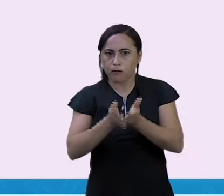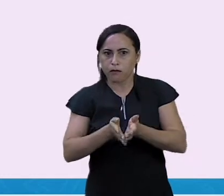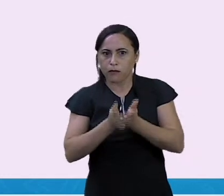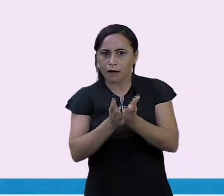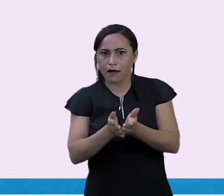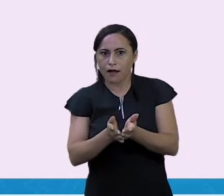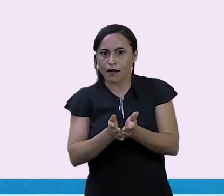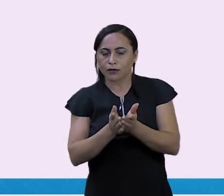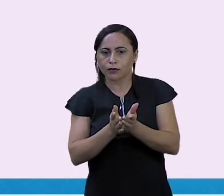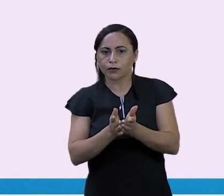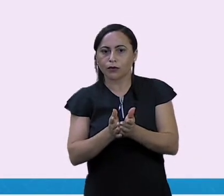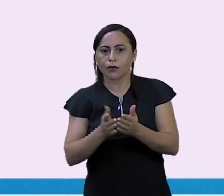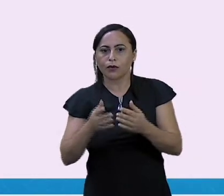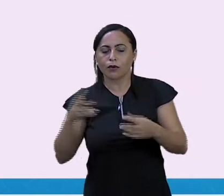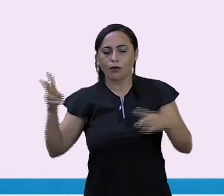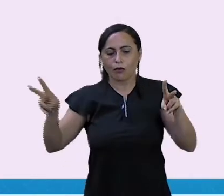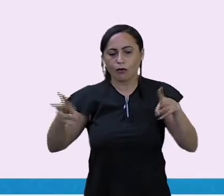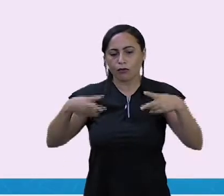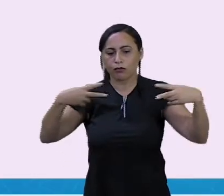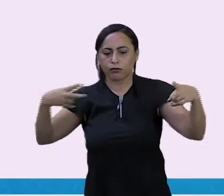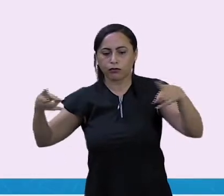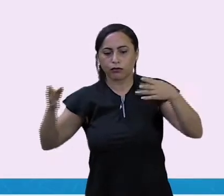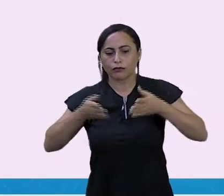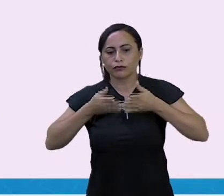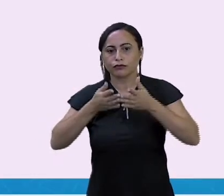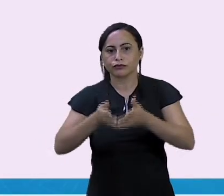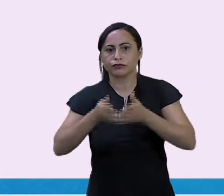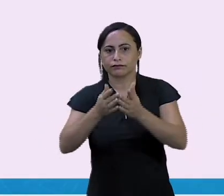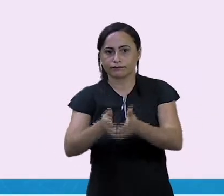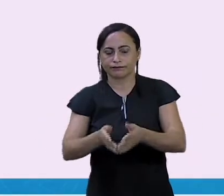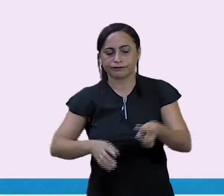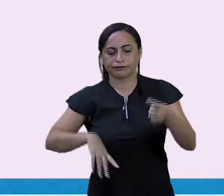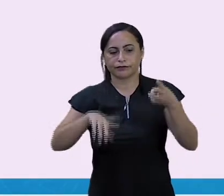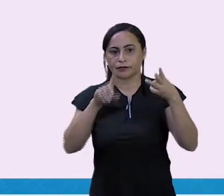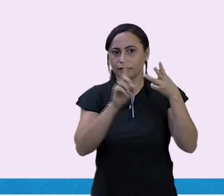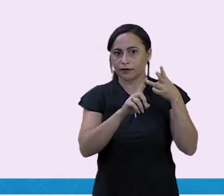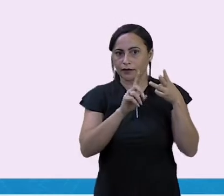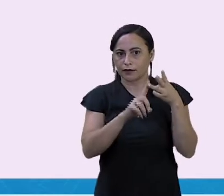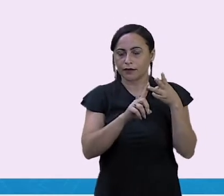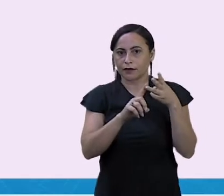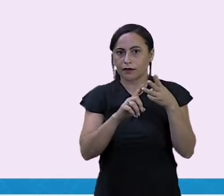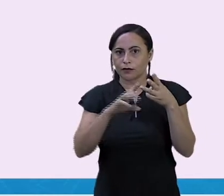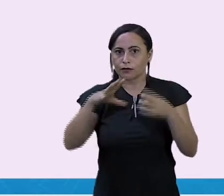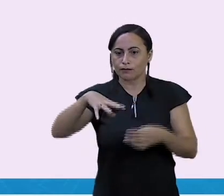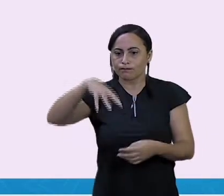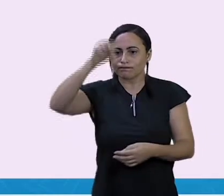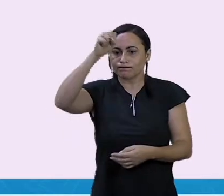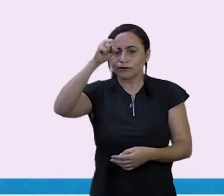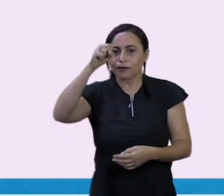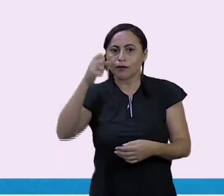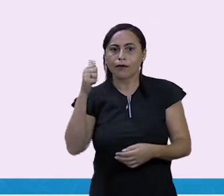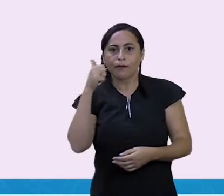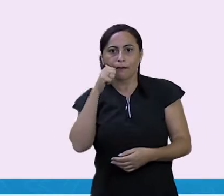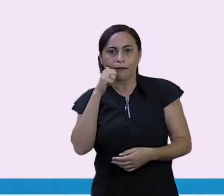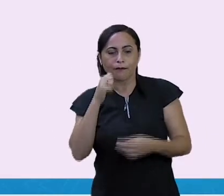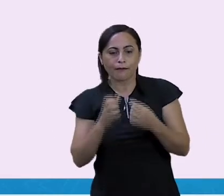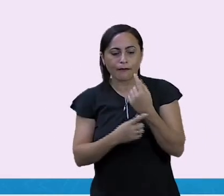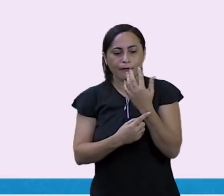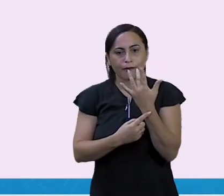luz, a menina acendeu uma vela. A palavra vela é polissêmica